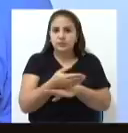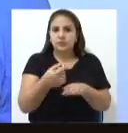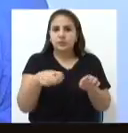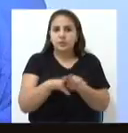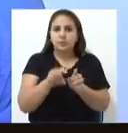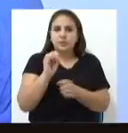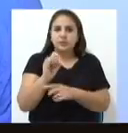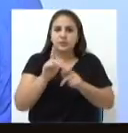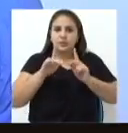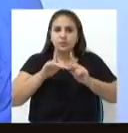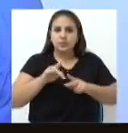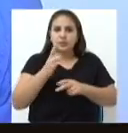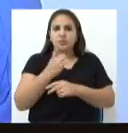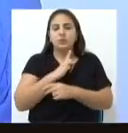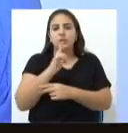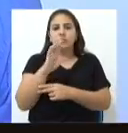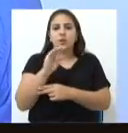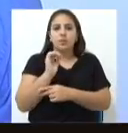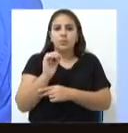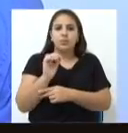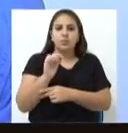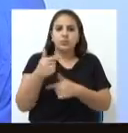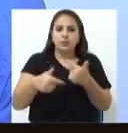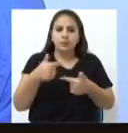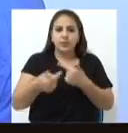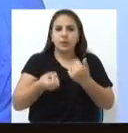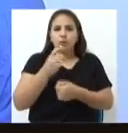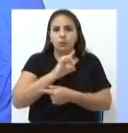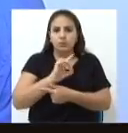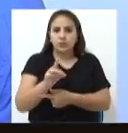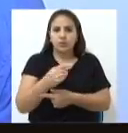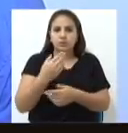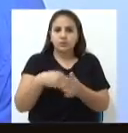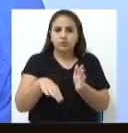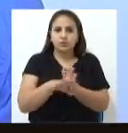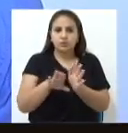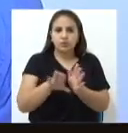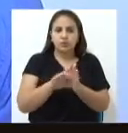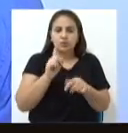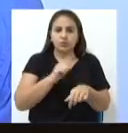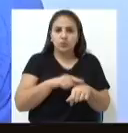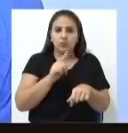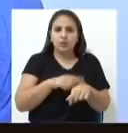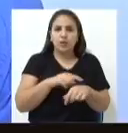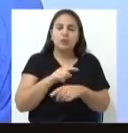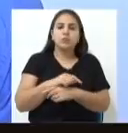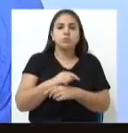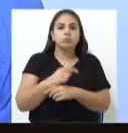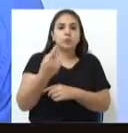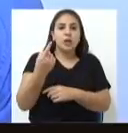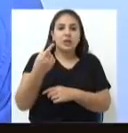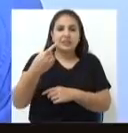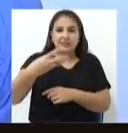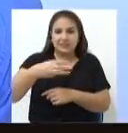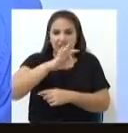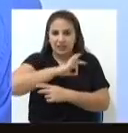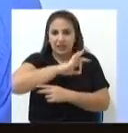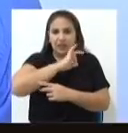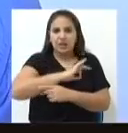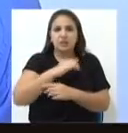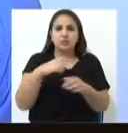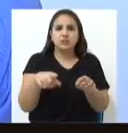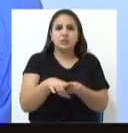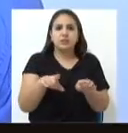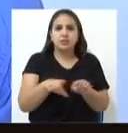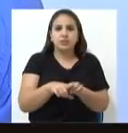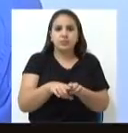pessoas faltam ao trabalho ou não, se chegam no horário. Nós fizemos controle também de pagamento de 13º, de fundo de garantia,